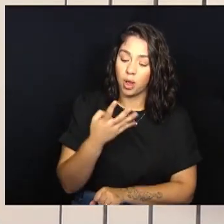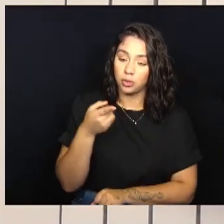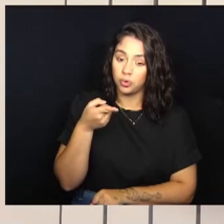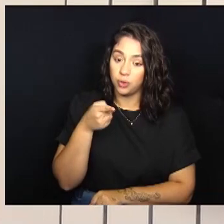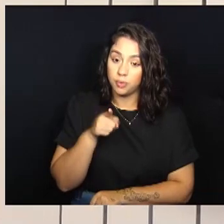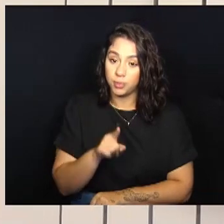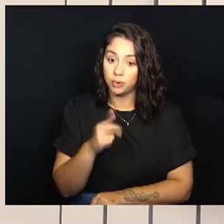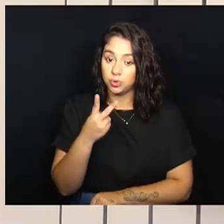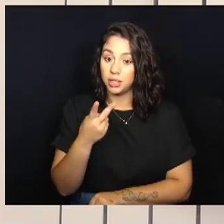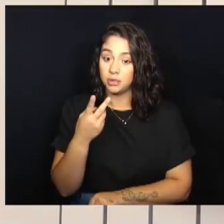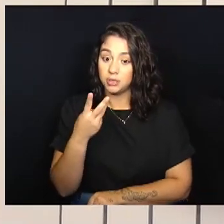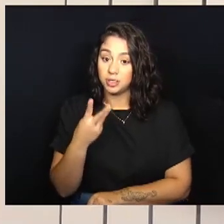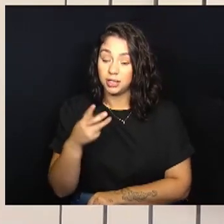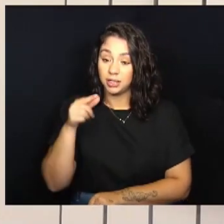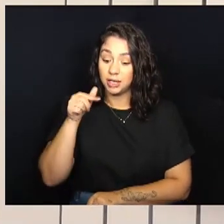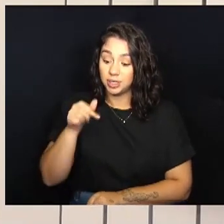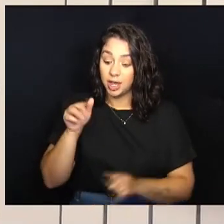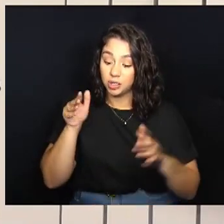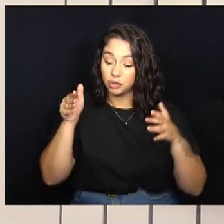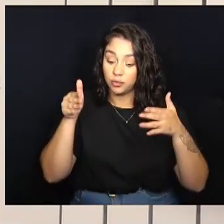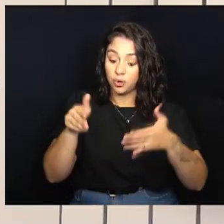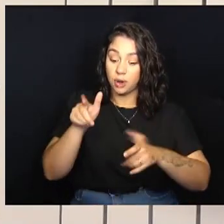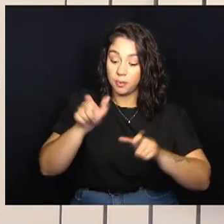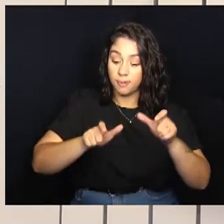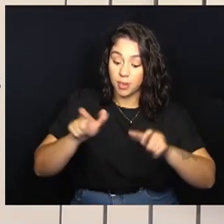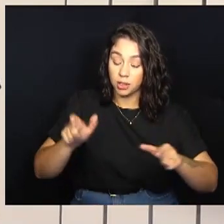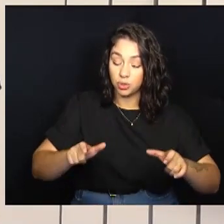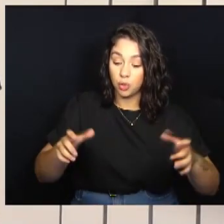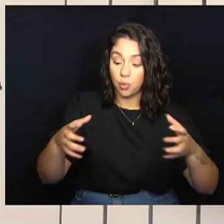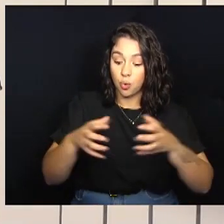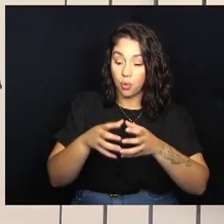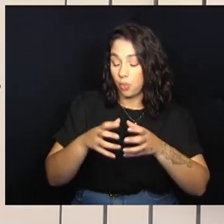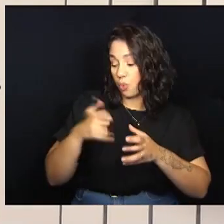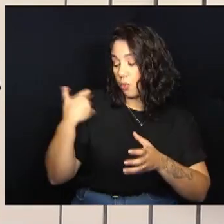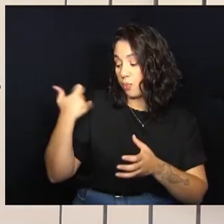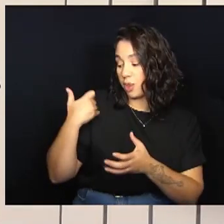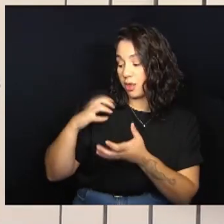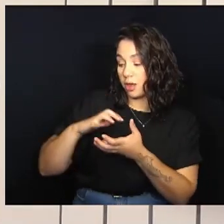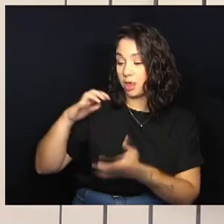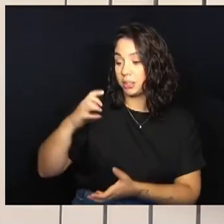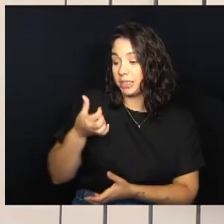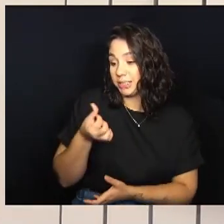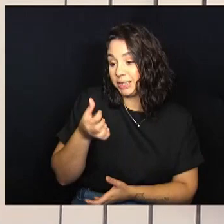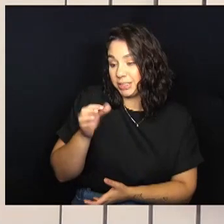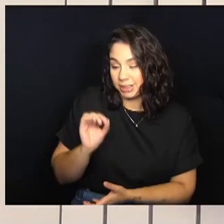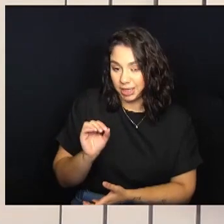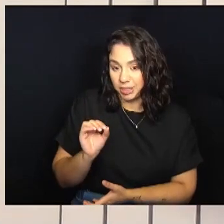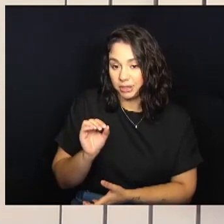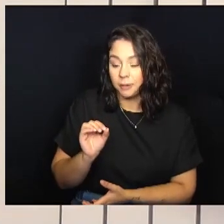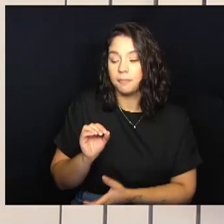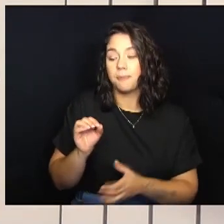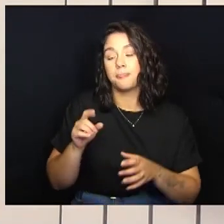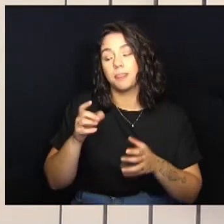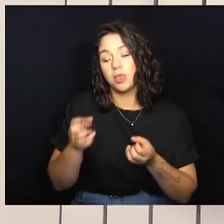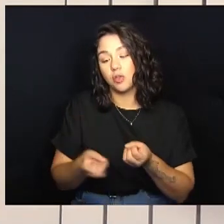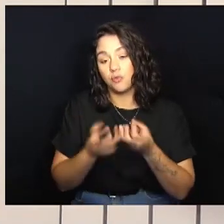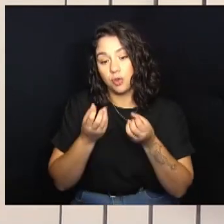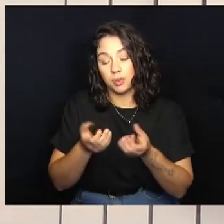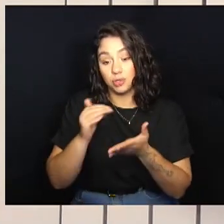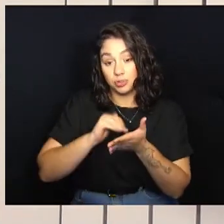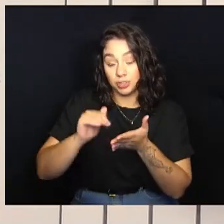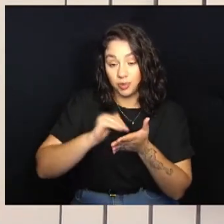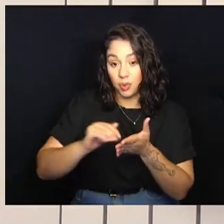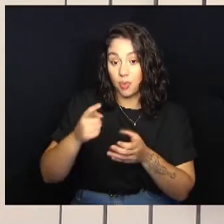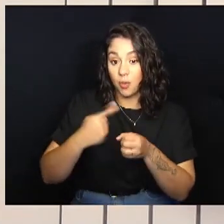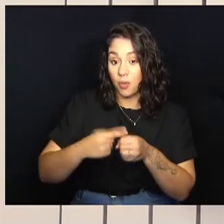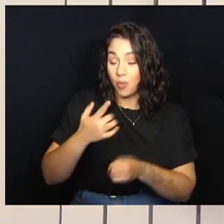54.237 foram destinadas a pessoas a partir de 60 anos de idade. Segundo dados da Secretaria Municipal de